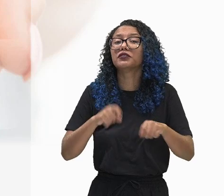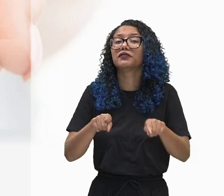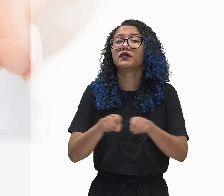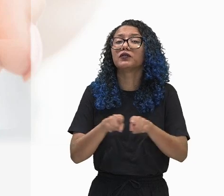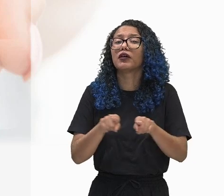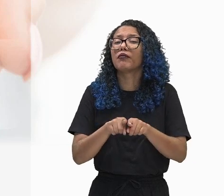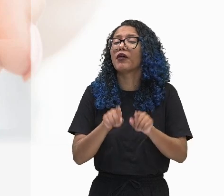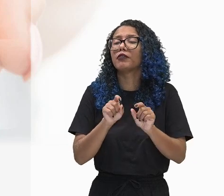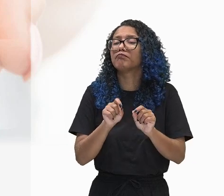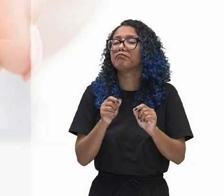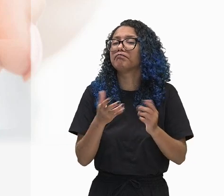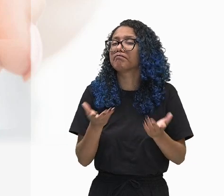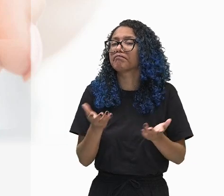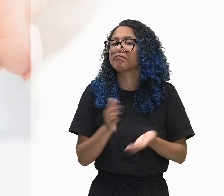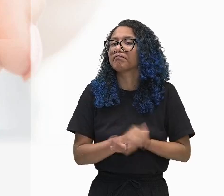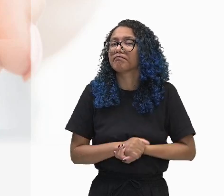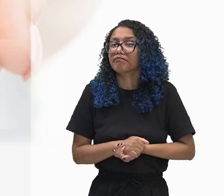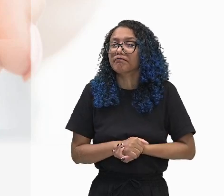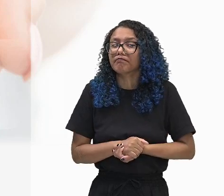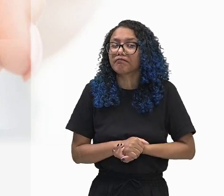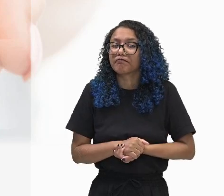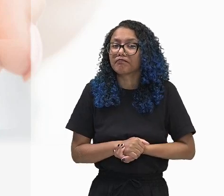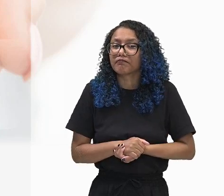estar suscetível